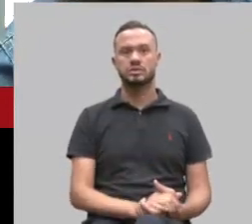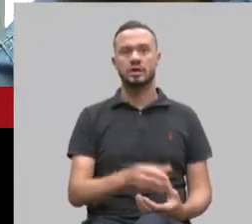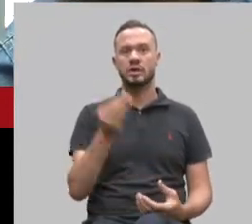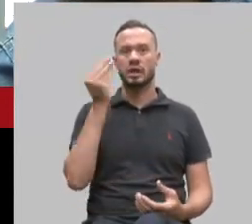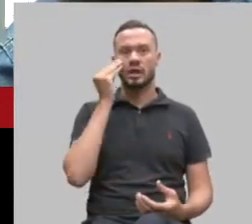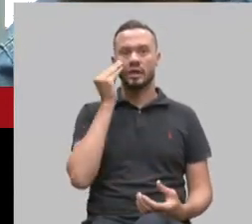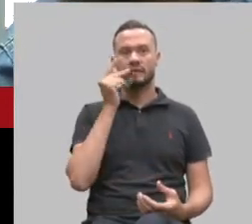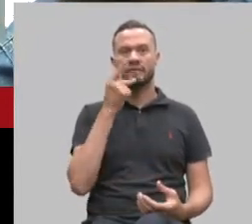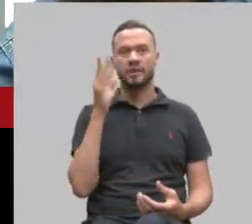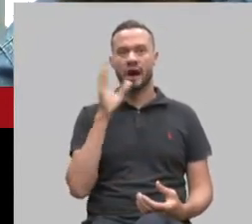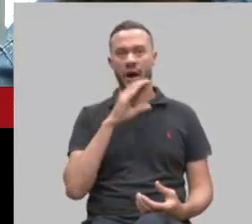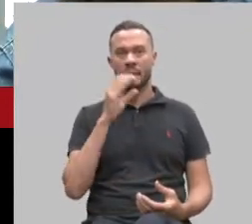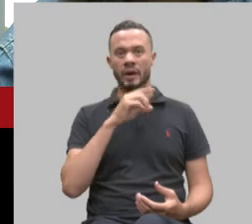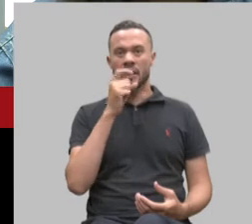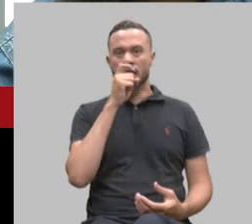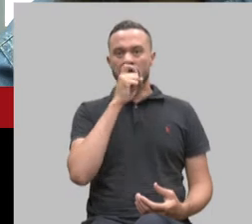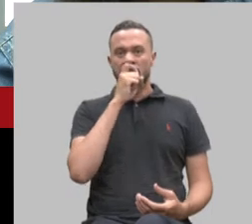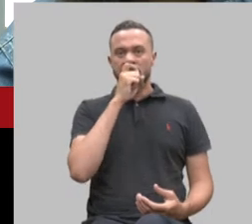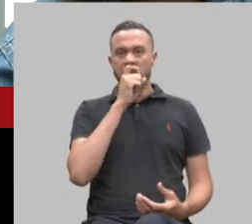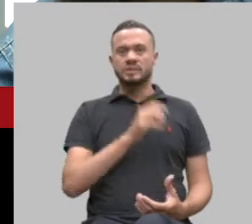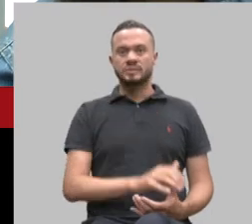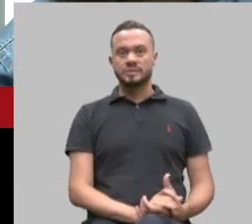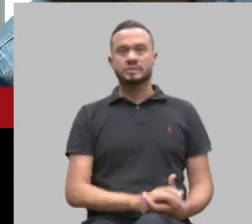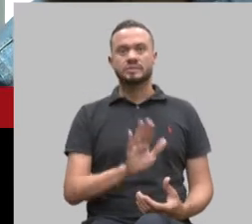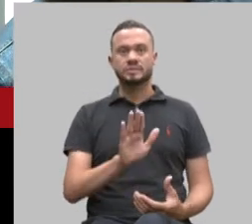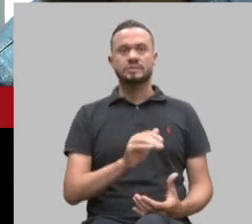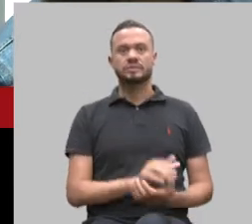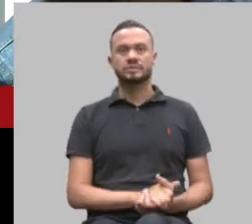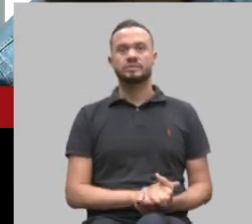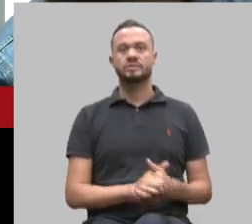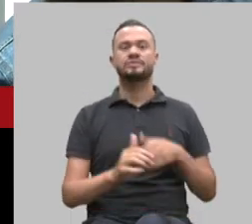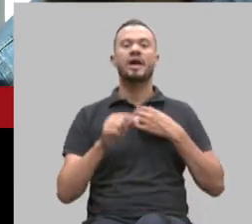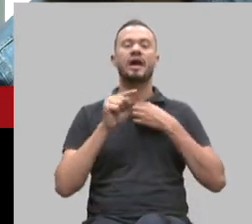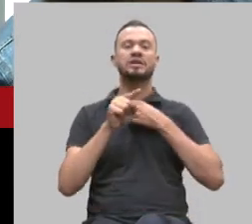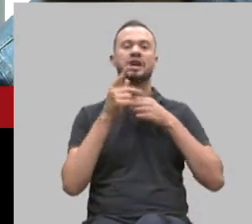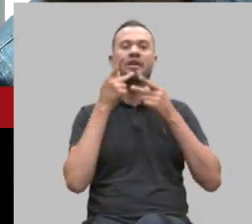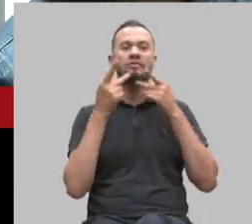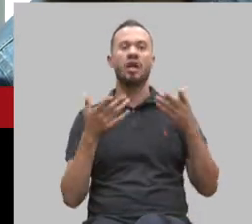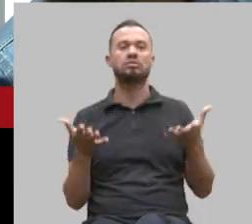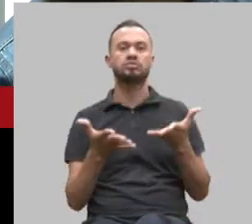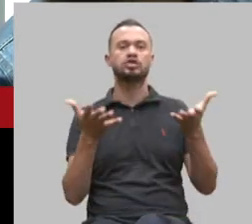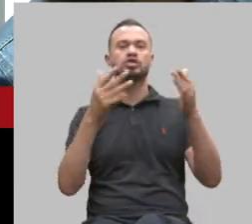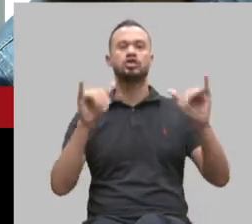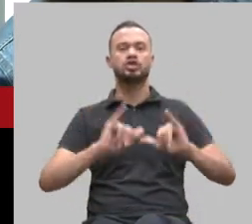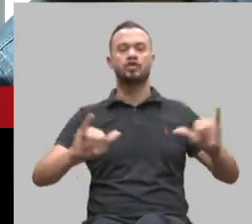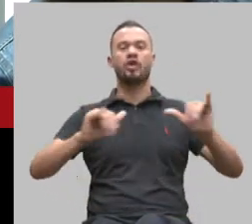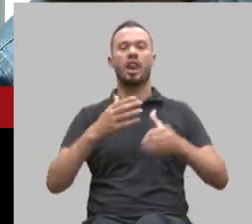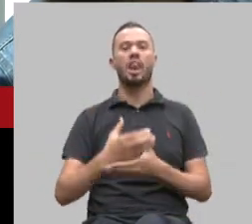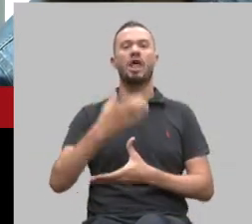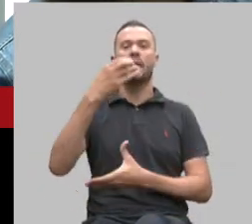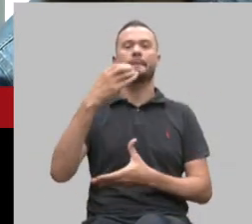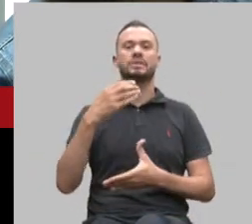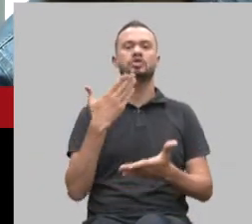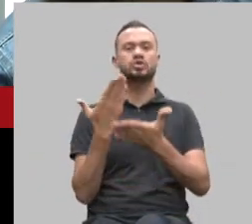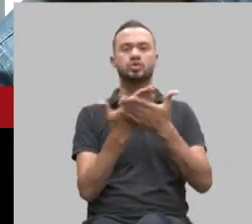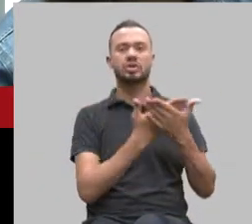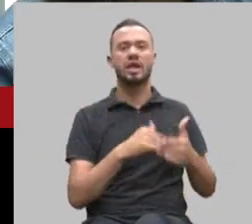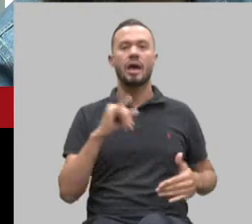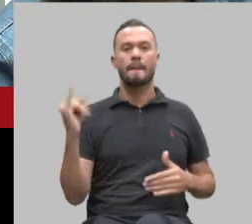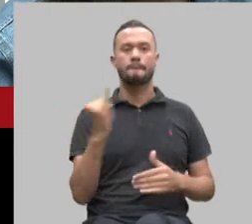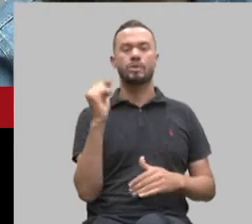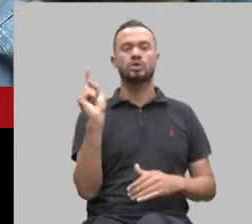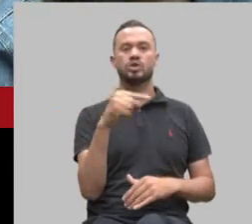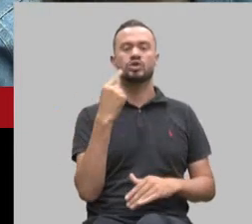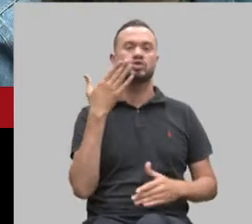breve possível mas ó a aplicação efetiva e ampla divulgação do direito ao grêmio estudantil é extremamente importante pois nossos jovens terão